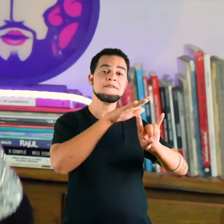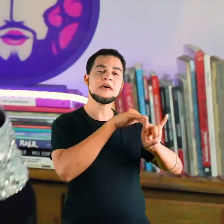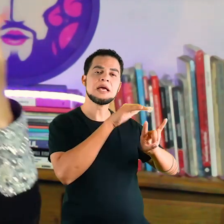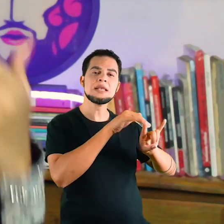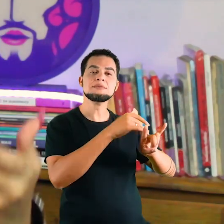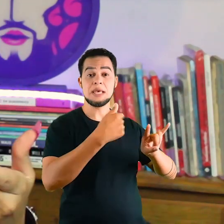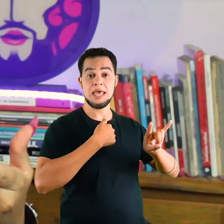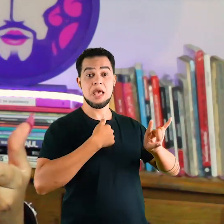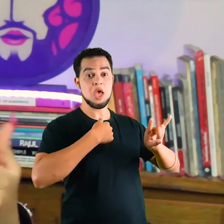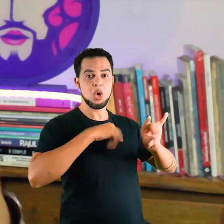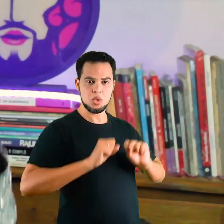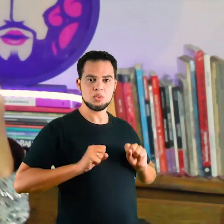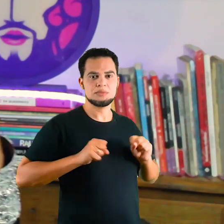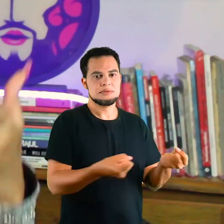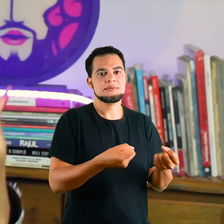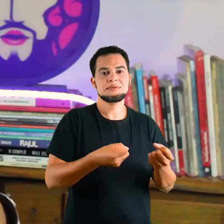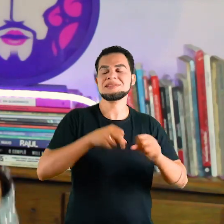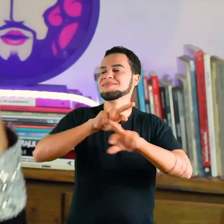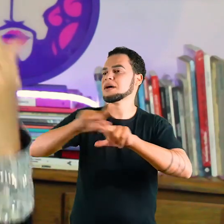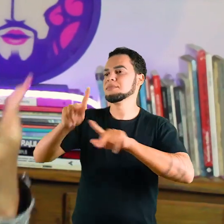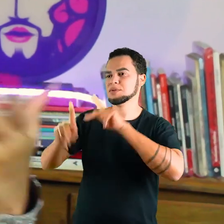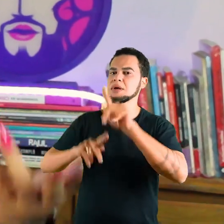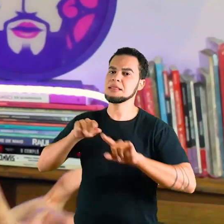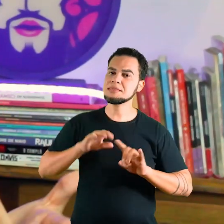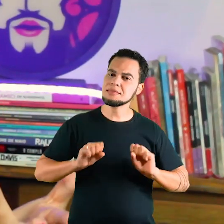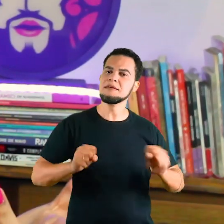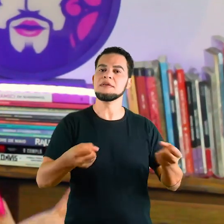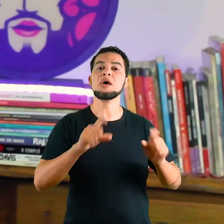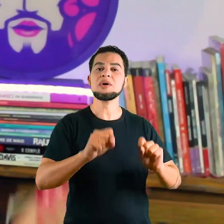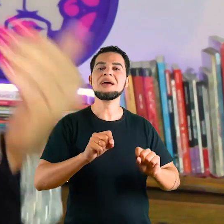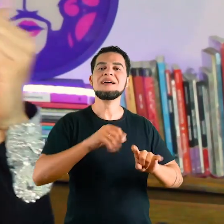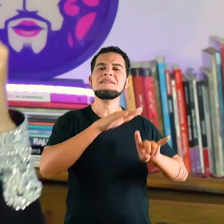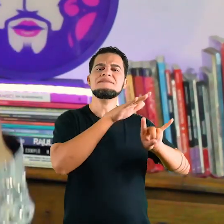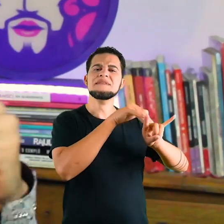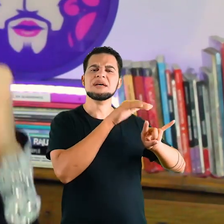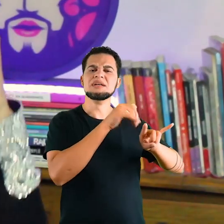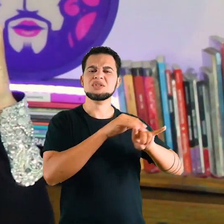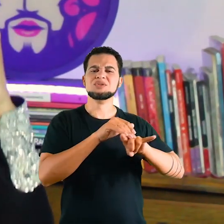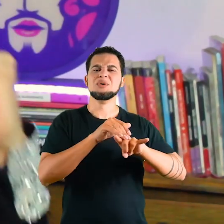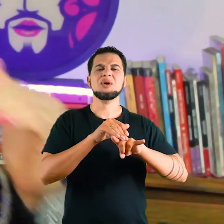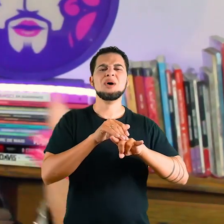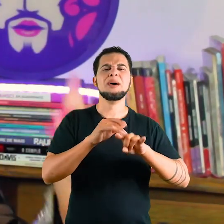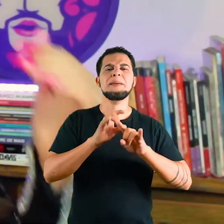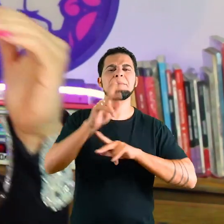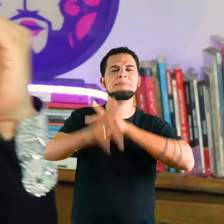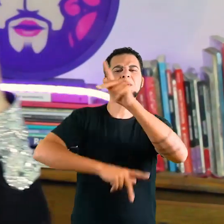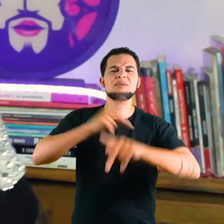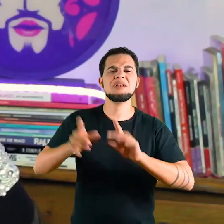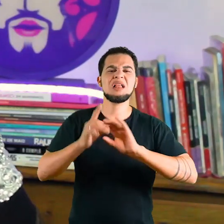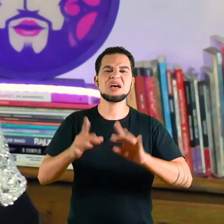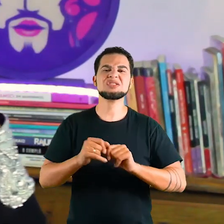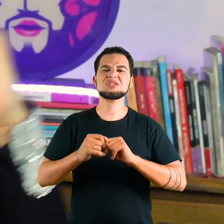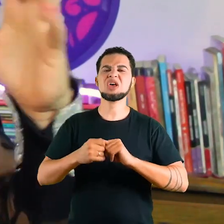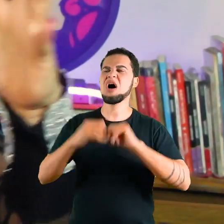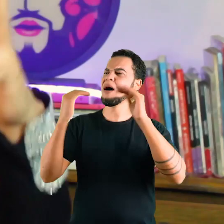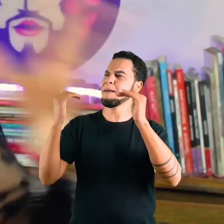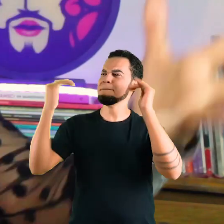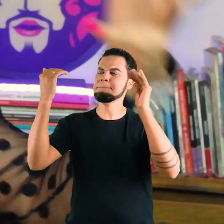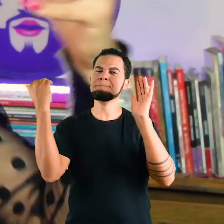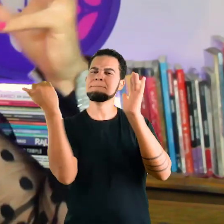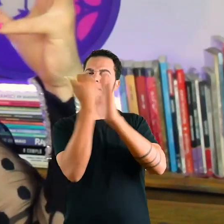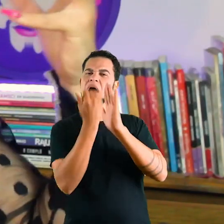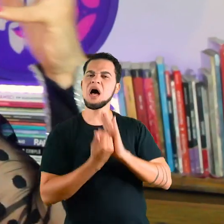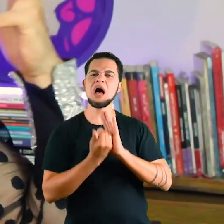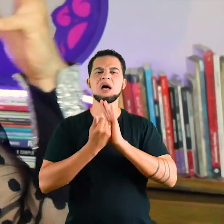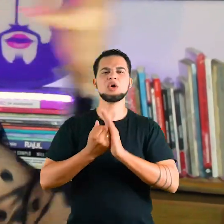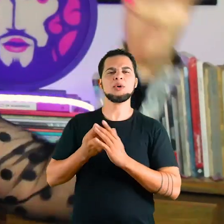que eu defendo, né, e várias pessoas, é o veganismo popular. Esse veganismo pautado no consumo como